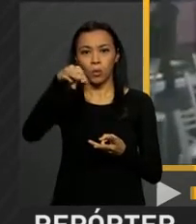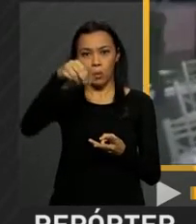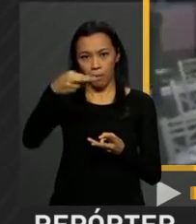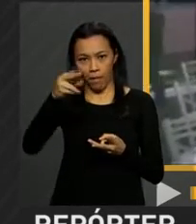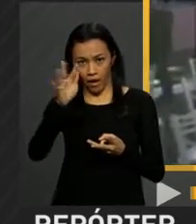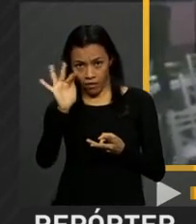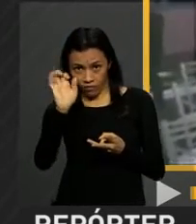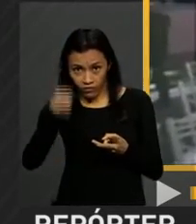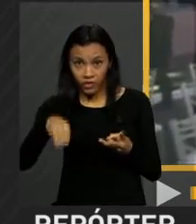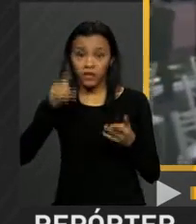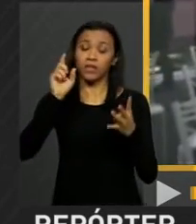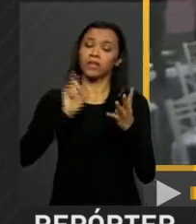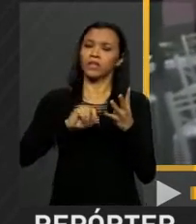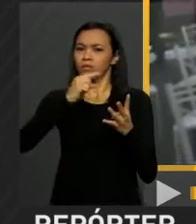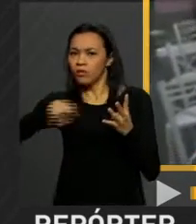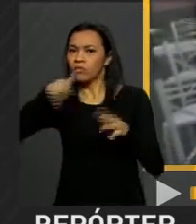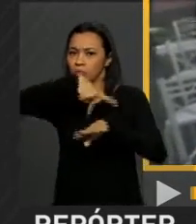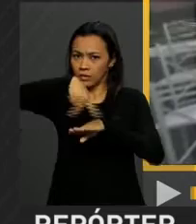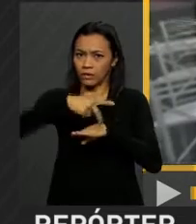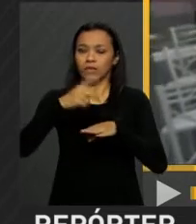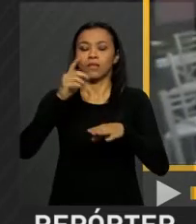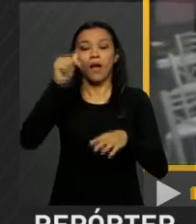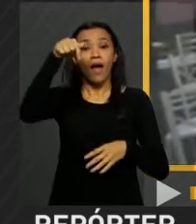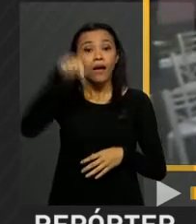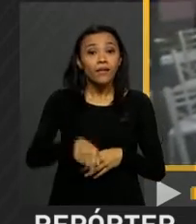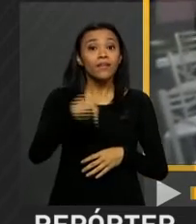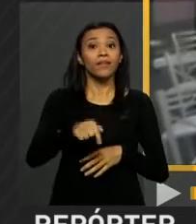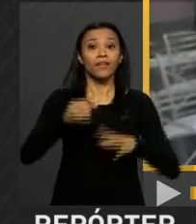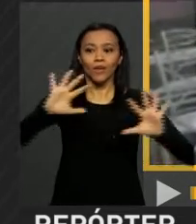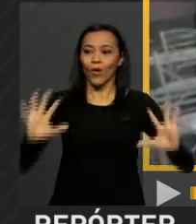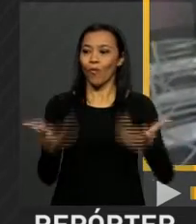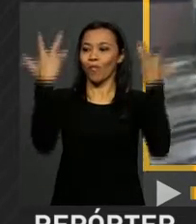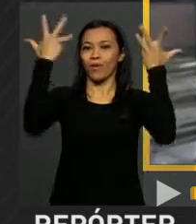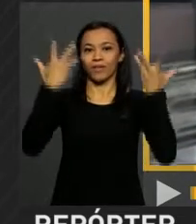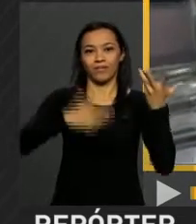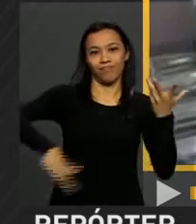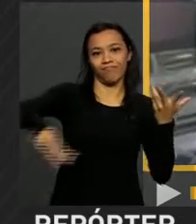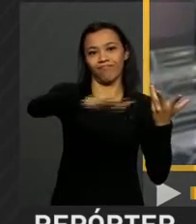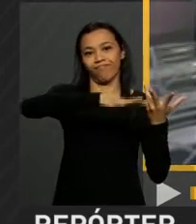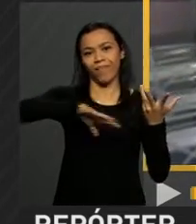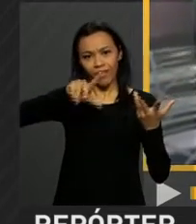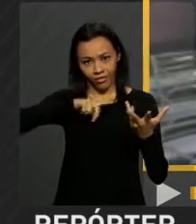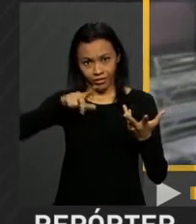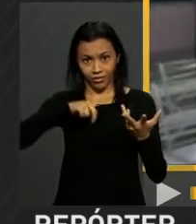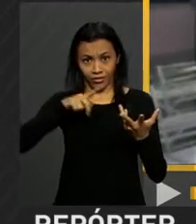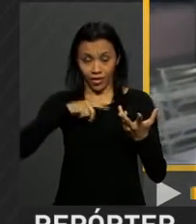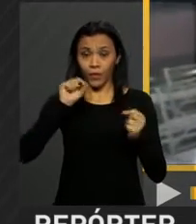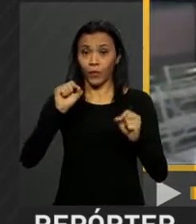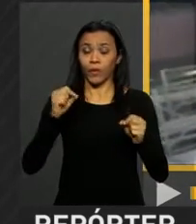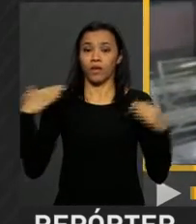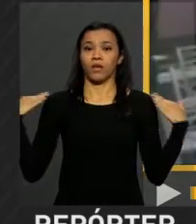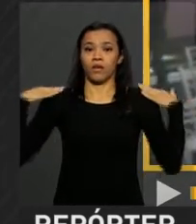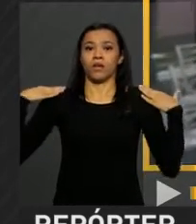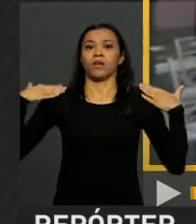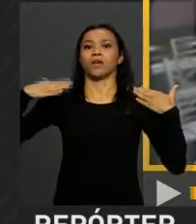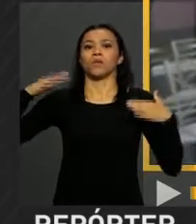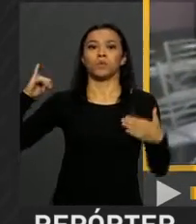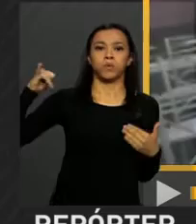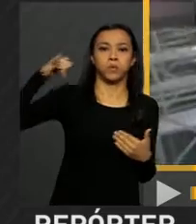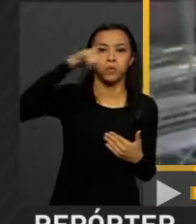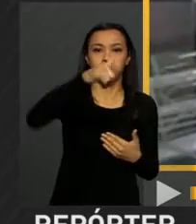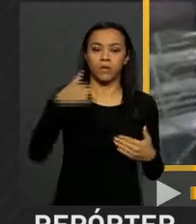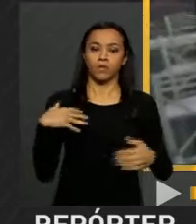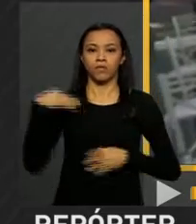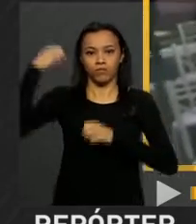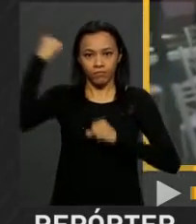Ocidental. Aqui, na comemoração do Dia Internacional dos Mantenedores da Paz, estão presentes, além da Força Aérea Brasileira, o Exército e a